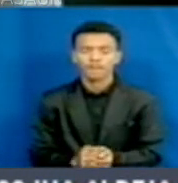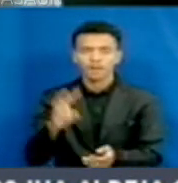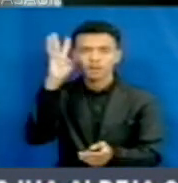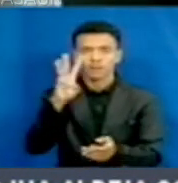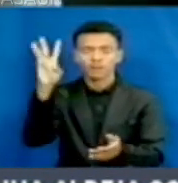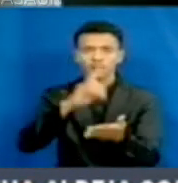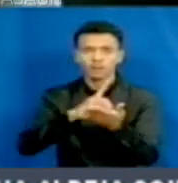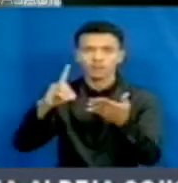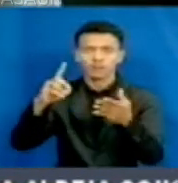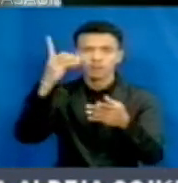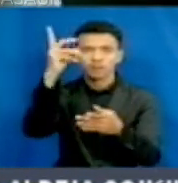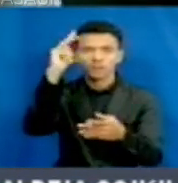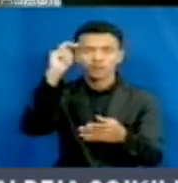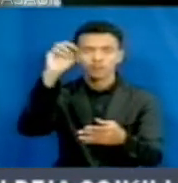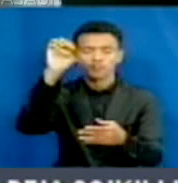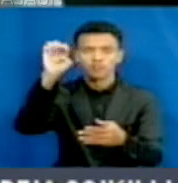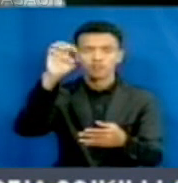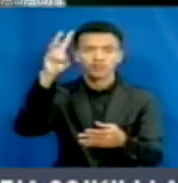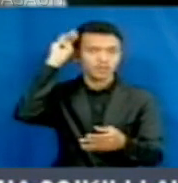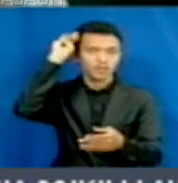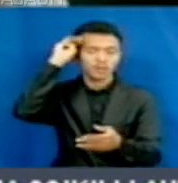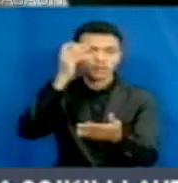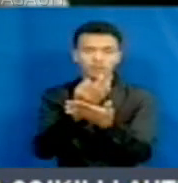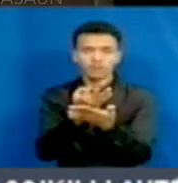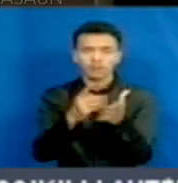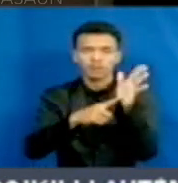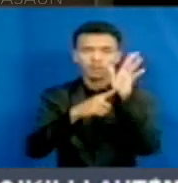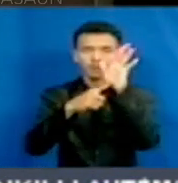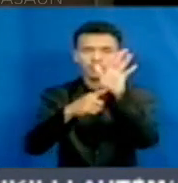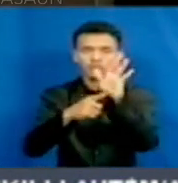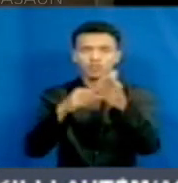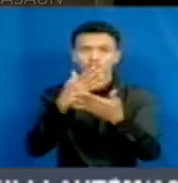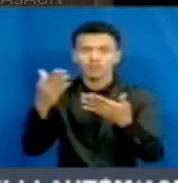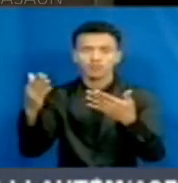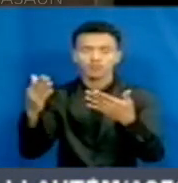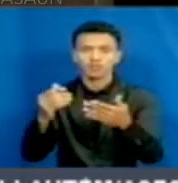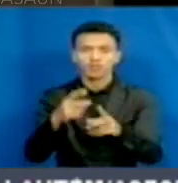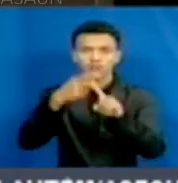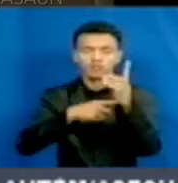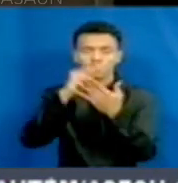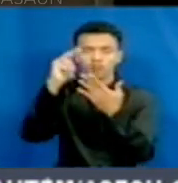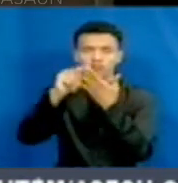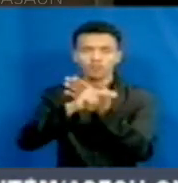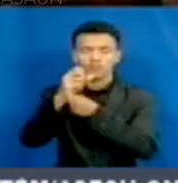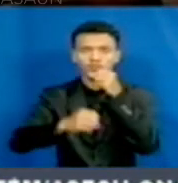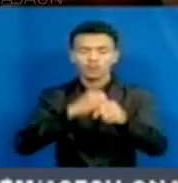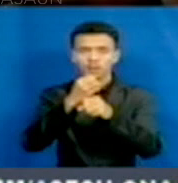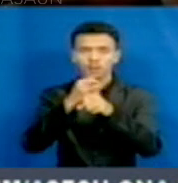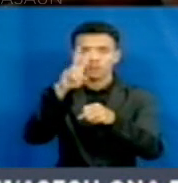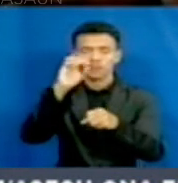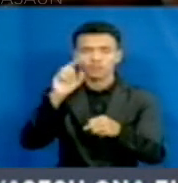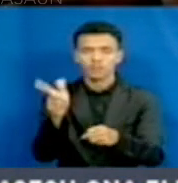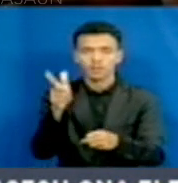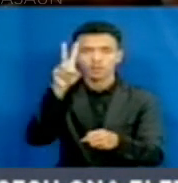Quarta-feira, na Direção-Geral Estatística, Ministério Finanças, anuncia índice preço consumidor fulano novembro, Tinané,